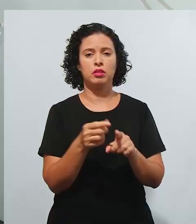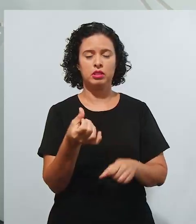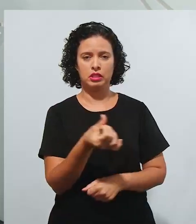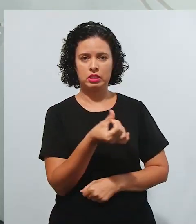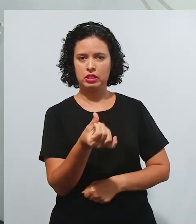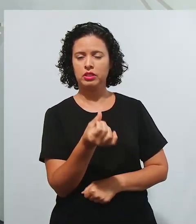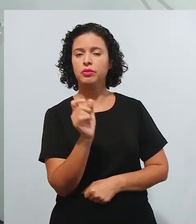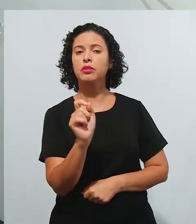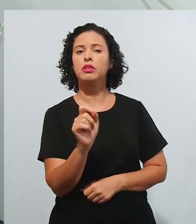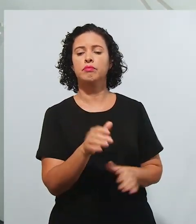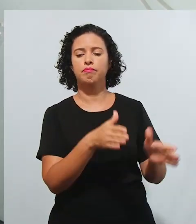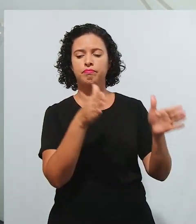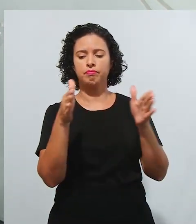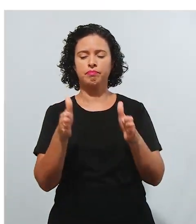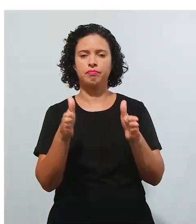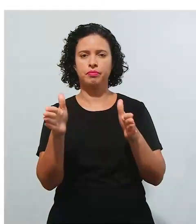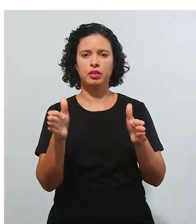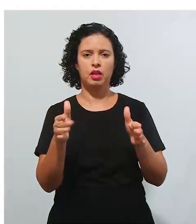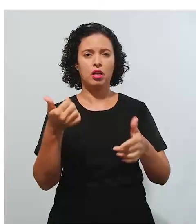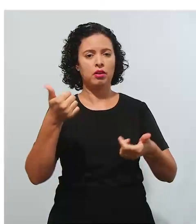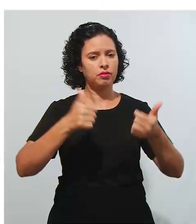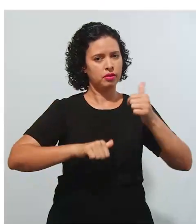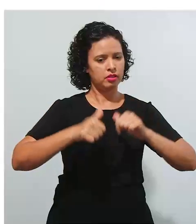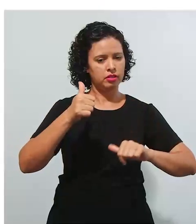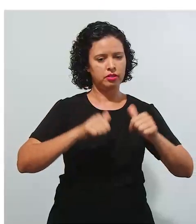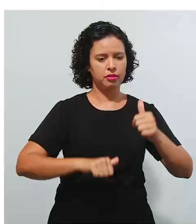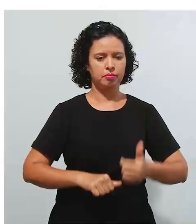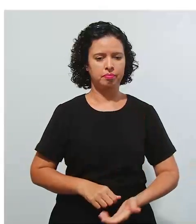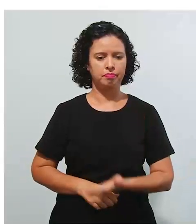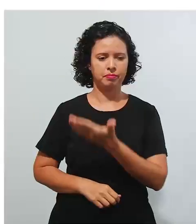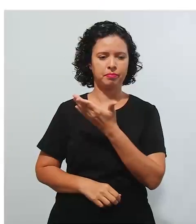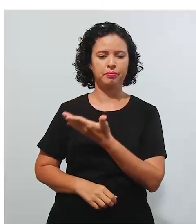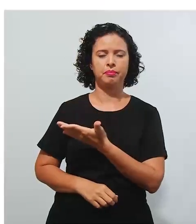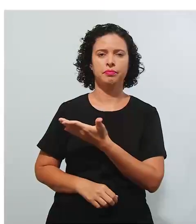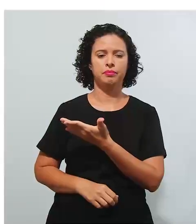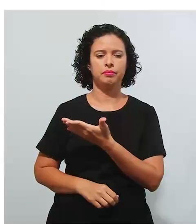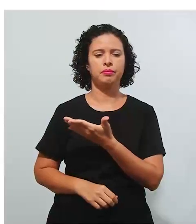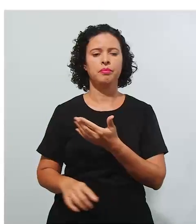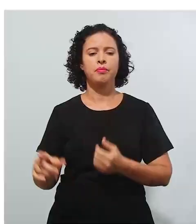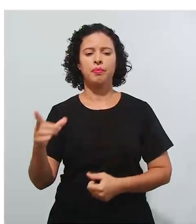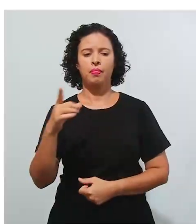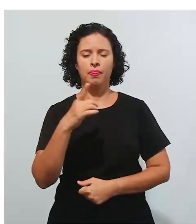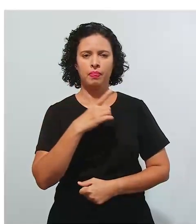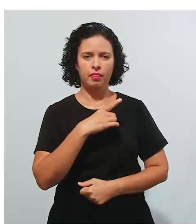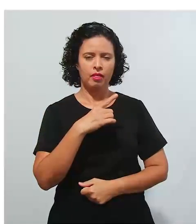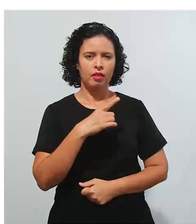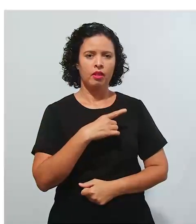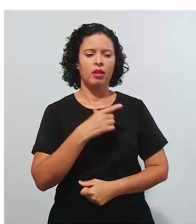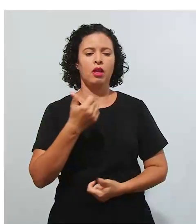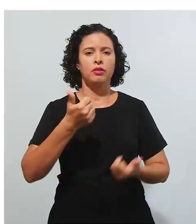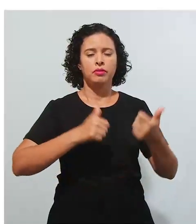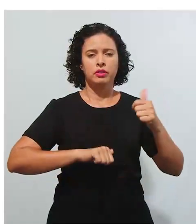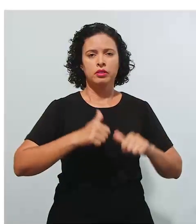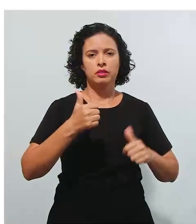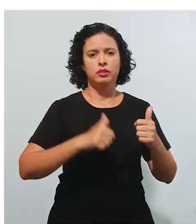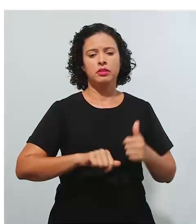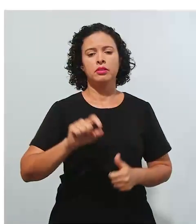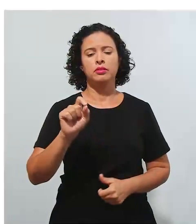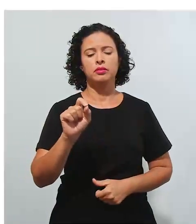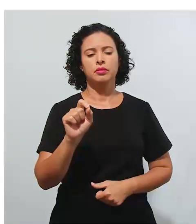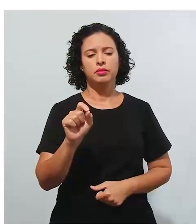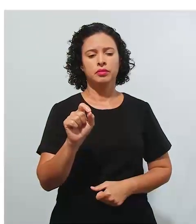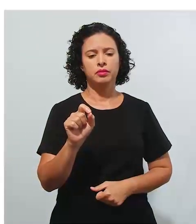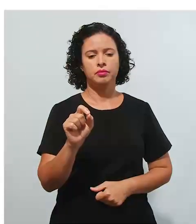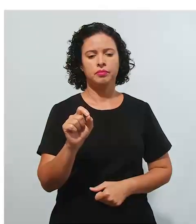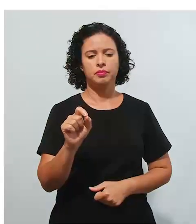a avaliação. A gente vê então, nessas fases das políticas públicas, a fase da avaliação, o